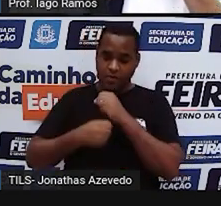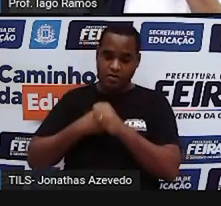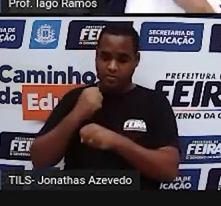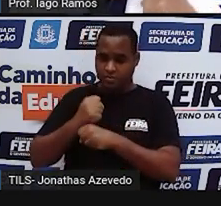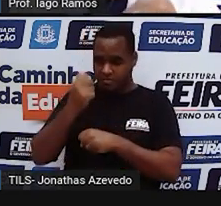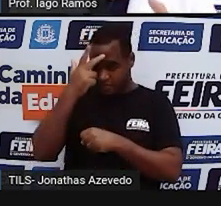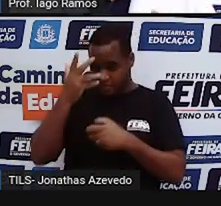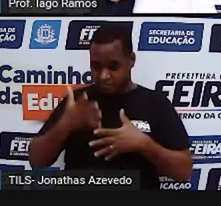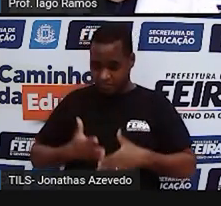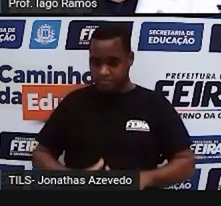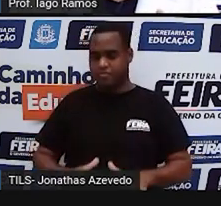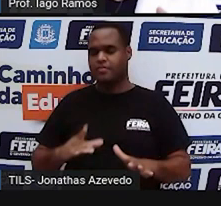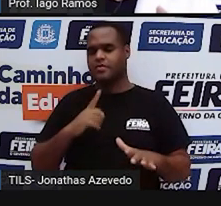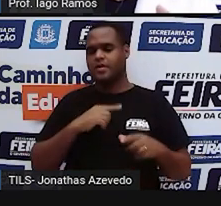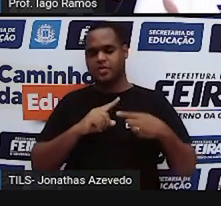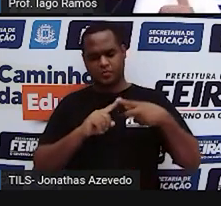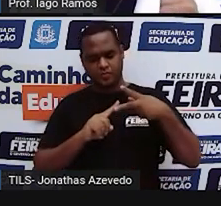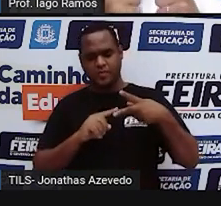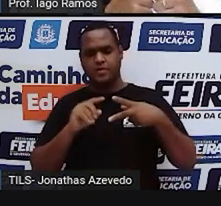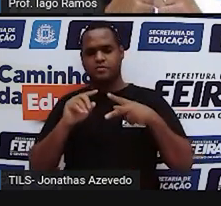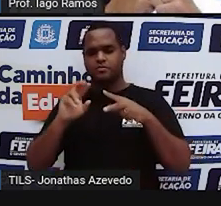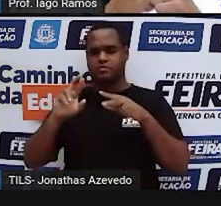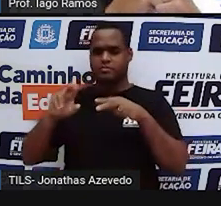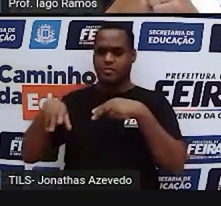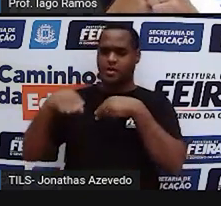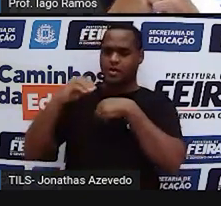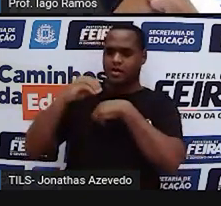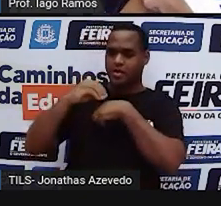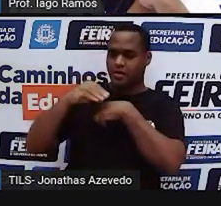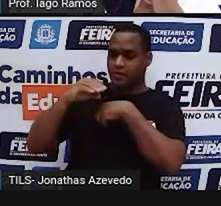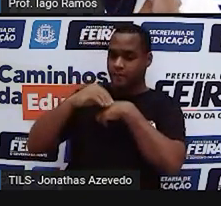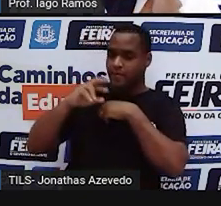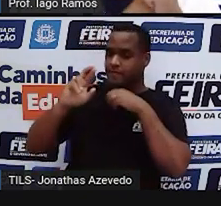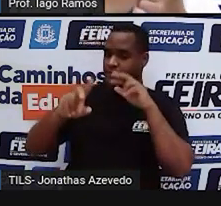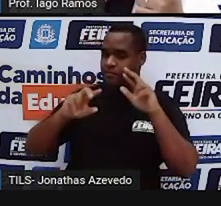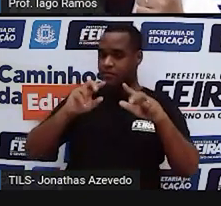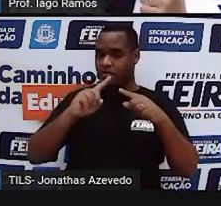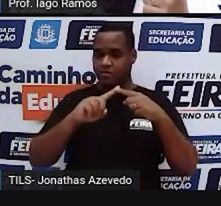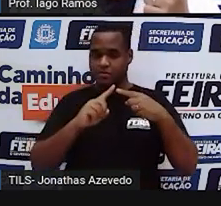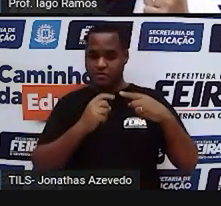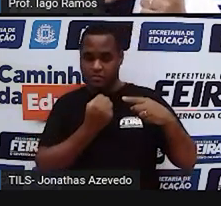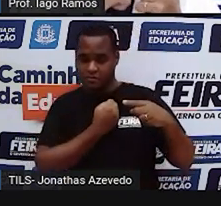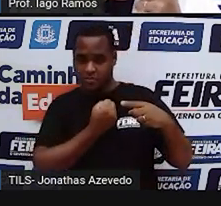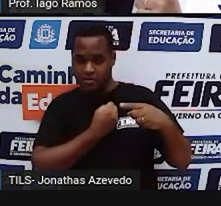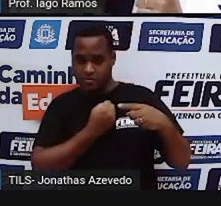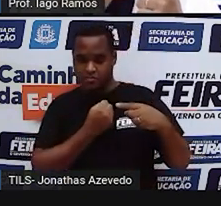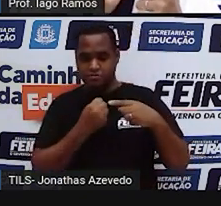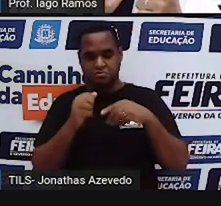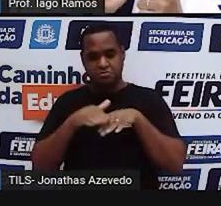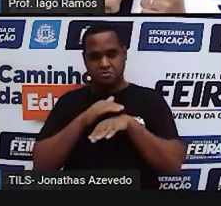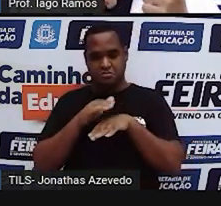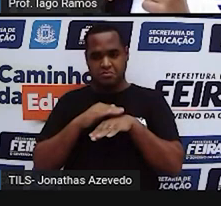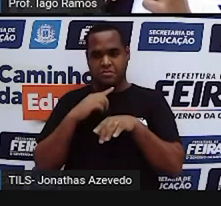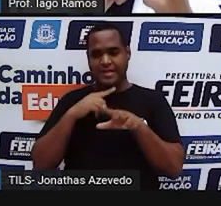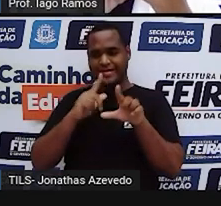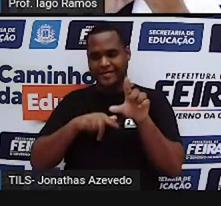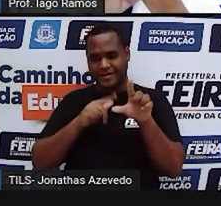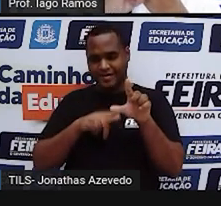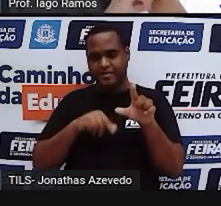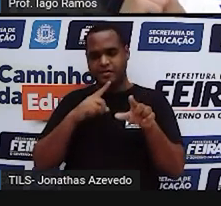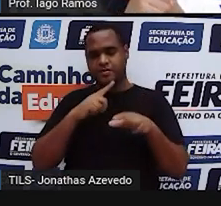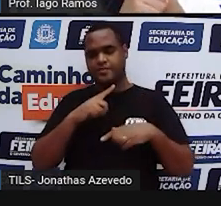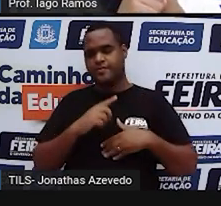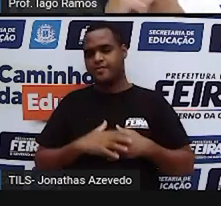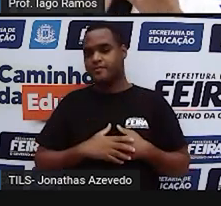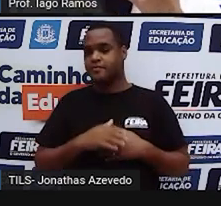porque são duas informações diferentes uma coisa número de calçado é uma informação uma letra